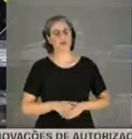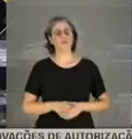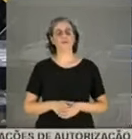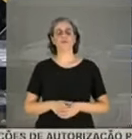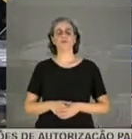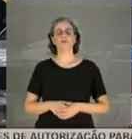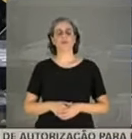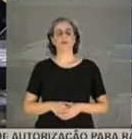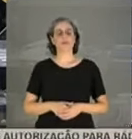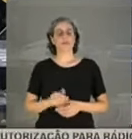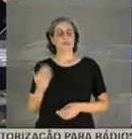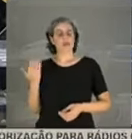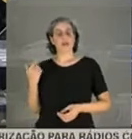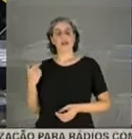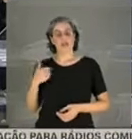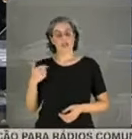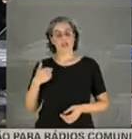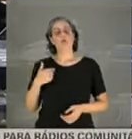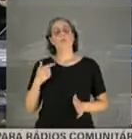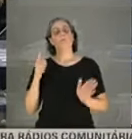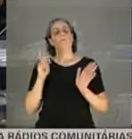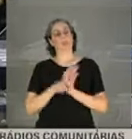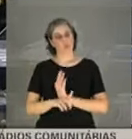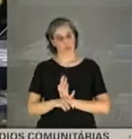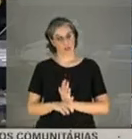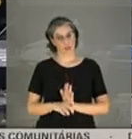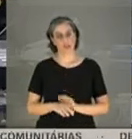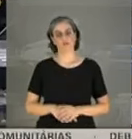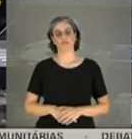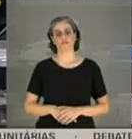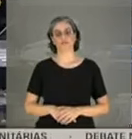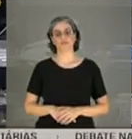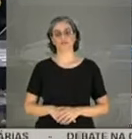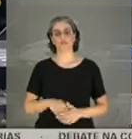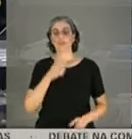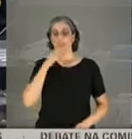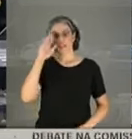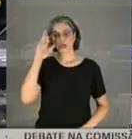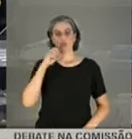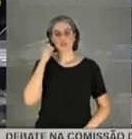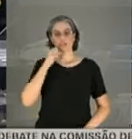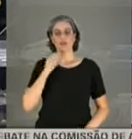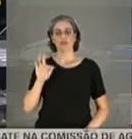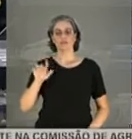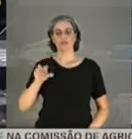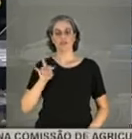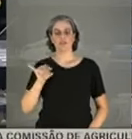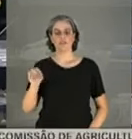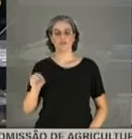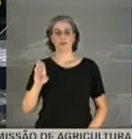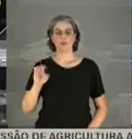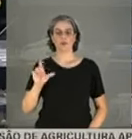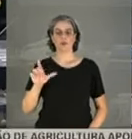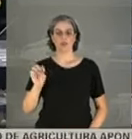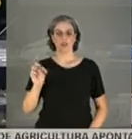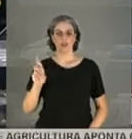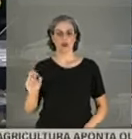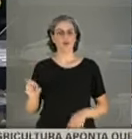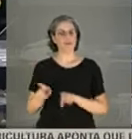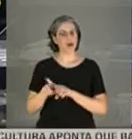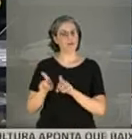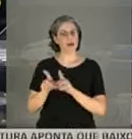havia perguntado ao depoente: o senador Flávio Bolsonaro também intermediou a chegada da Precisa Medicamentos